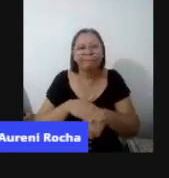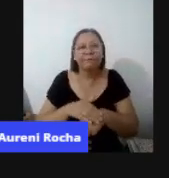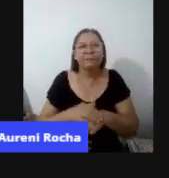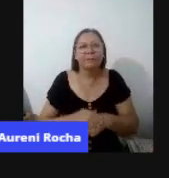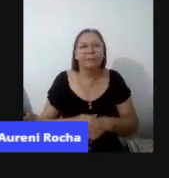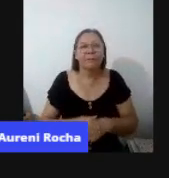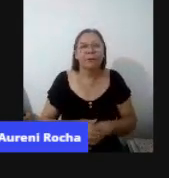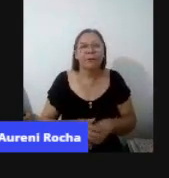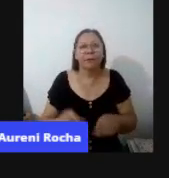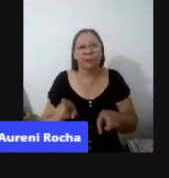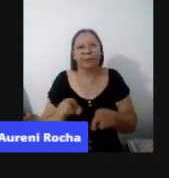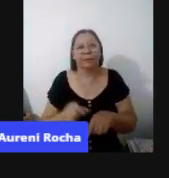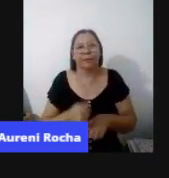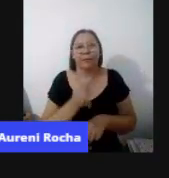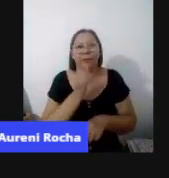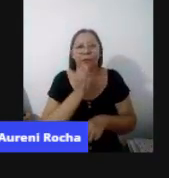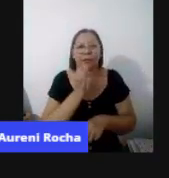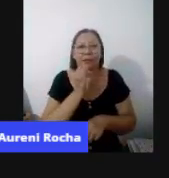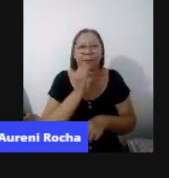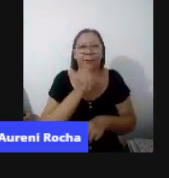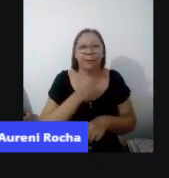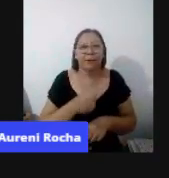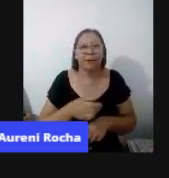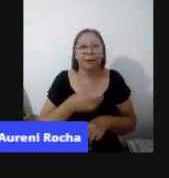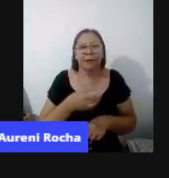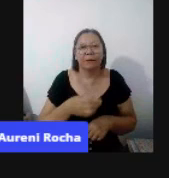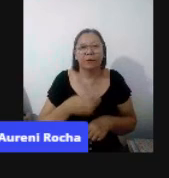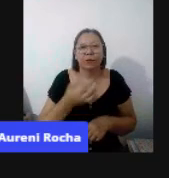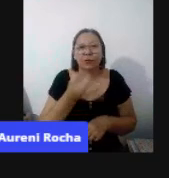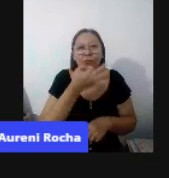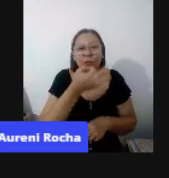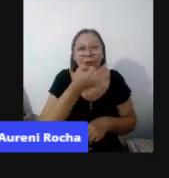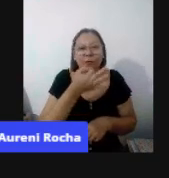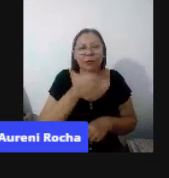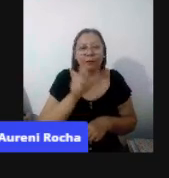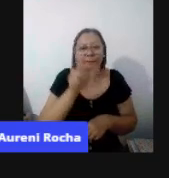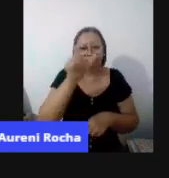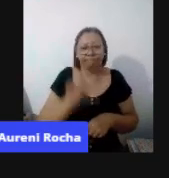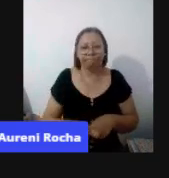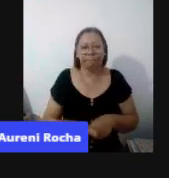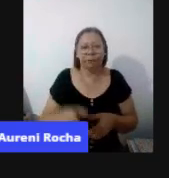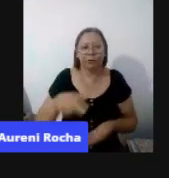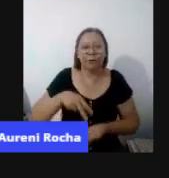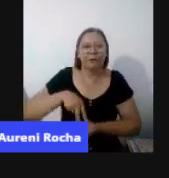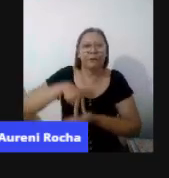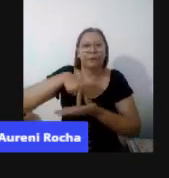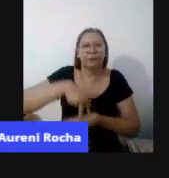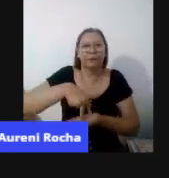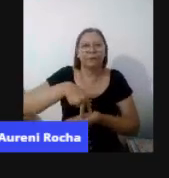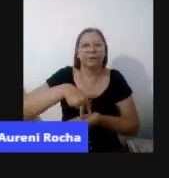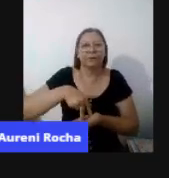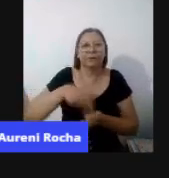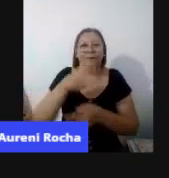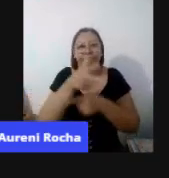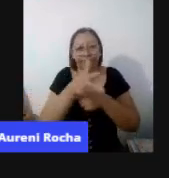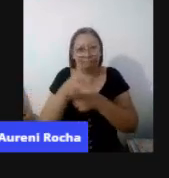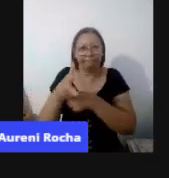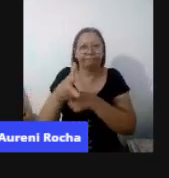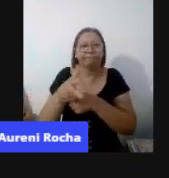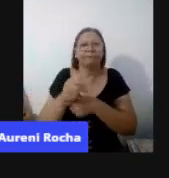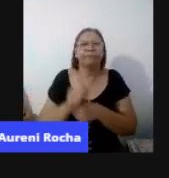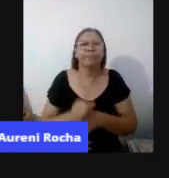frente à câmera e organização do espaço. Tá bom? Então, assim, aqui para vocês eu trago